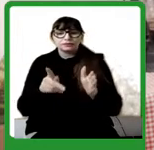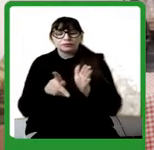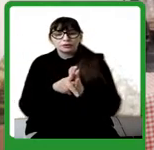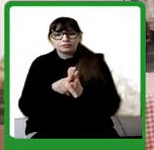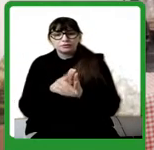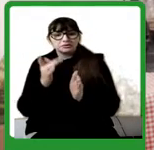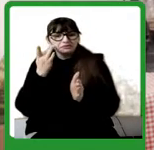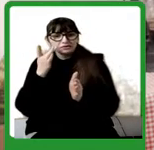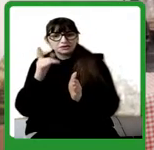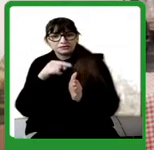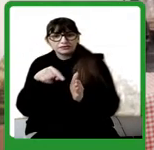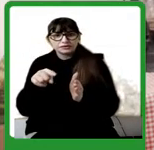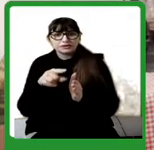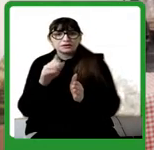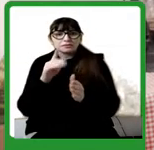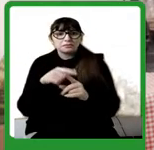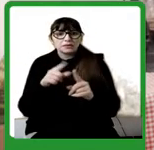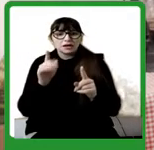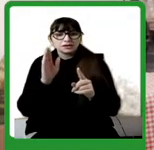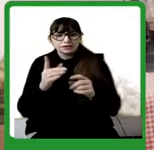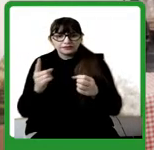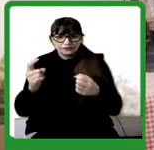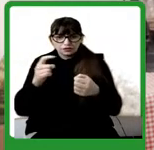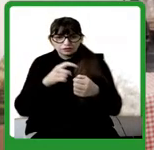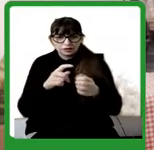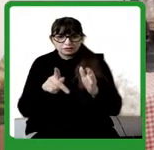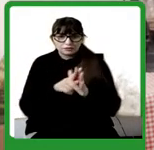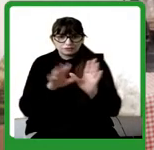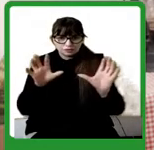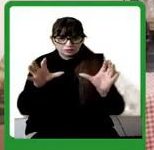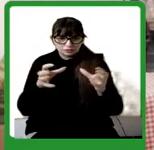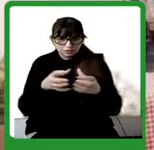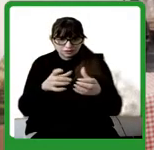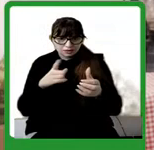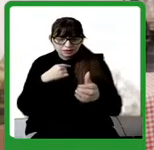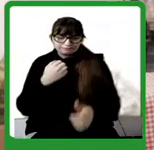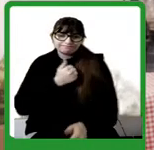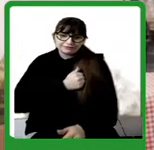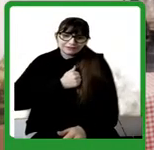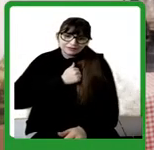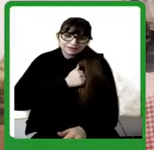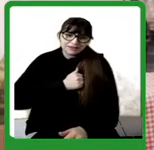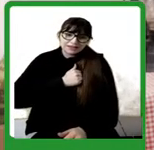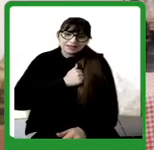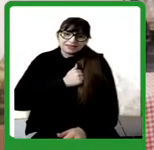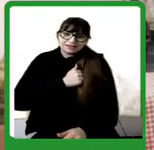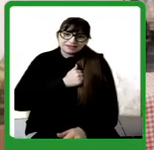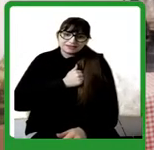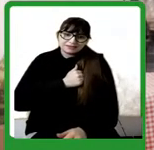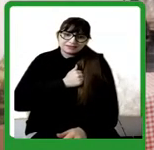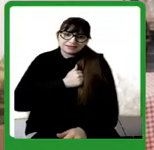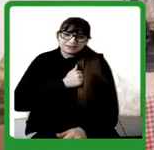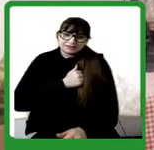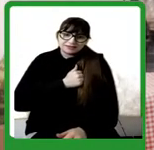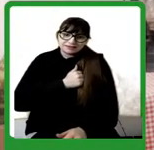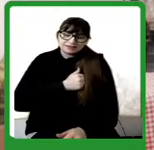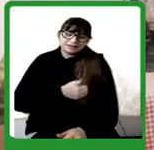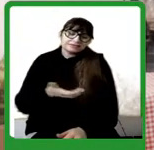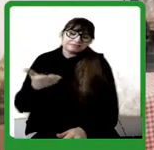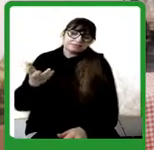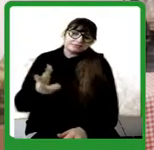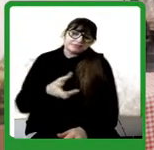mas já dava de voltar nas festas de comunidade, que dá tamo com saudade, né, minha gente? Meu Deus do céu, cara. Nossa